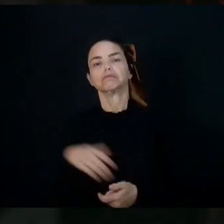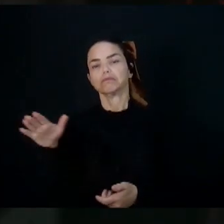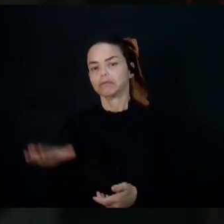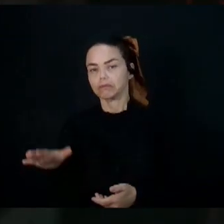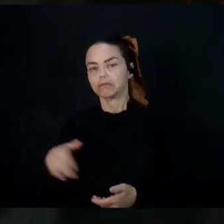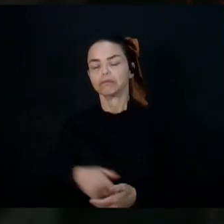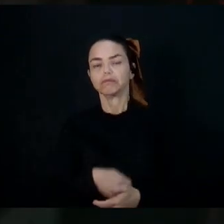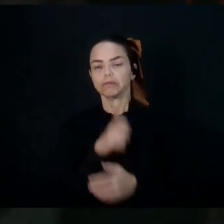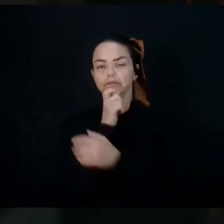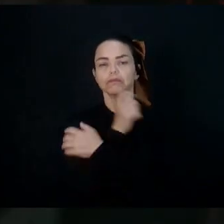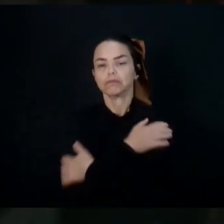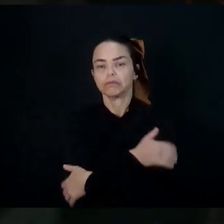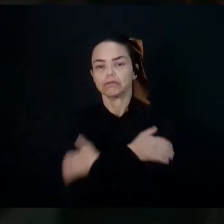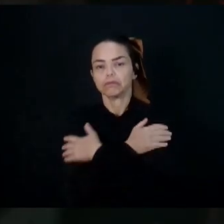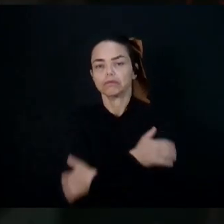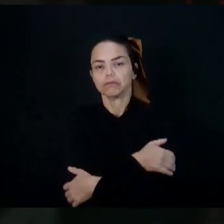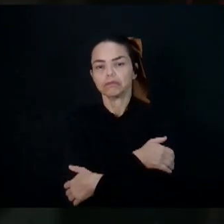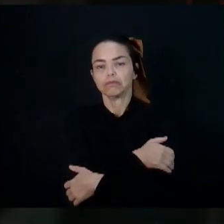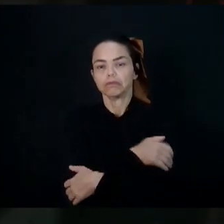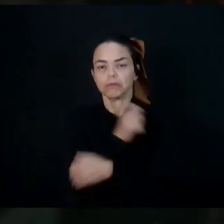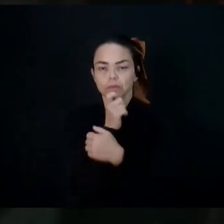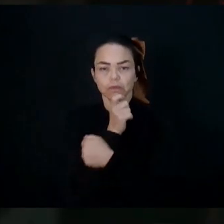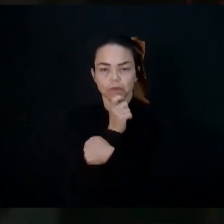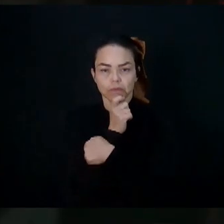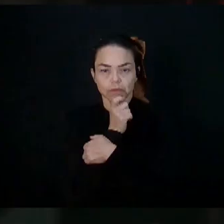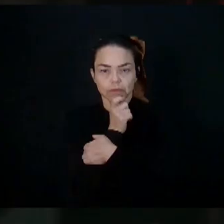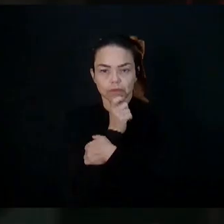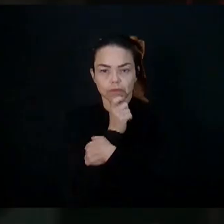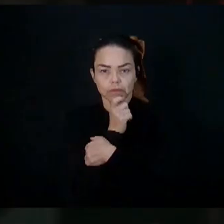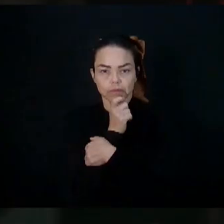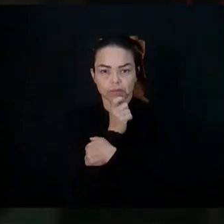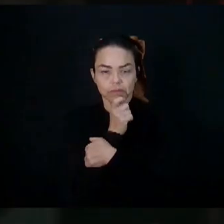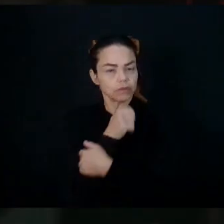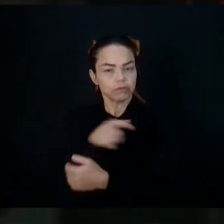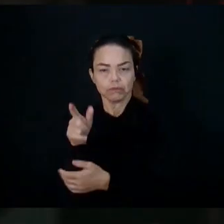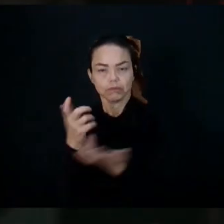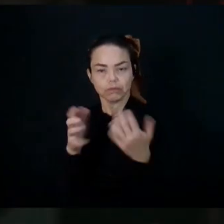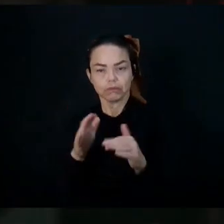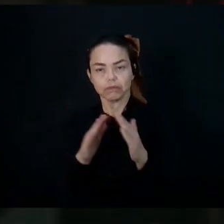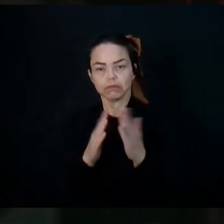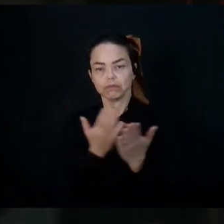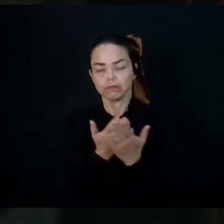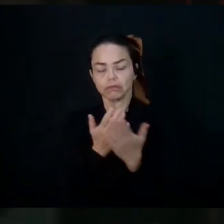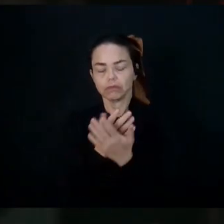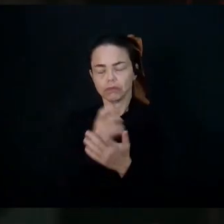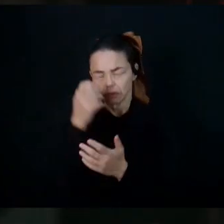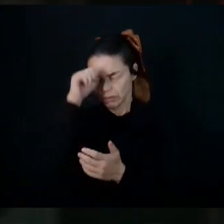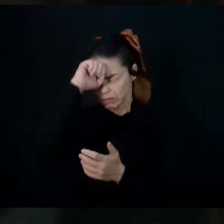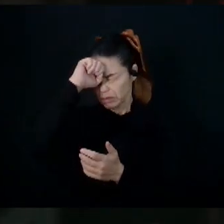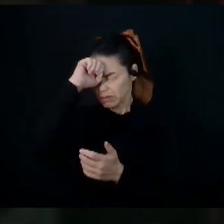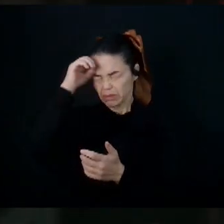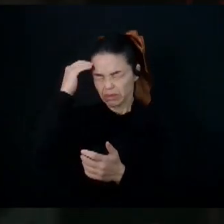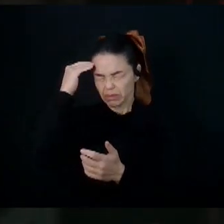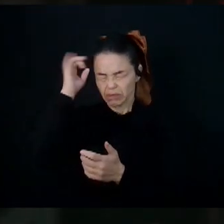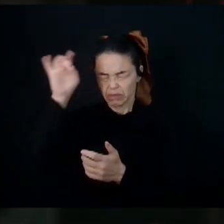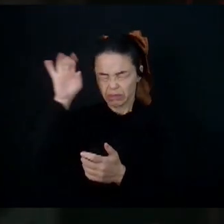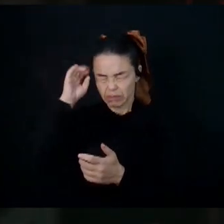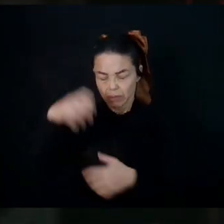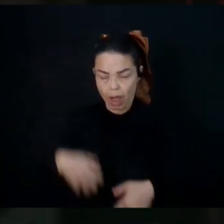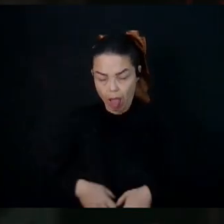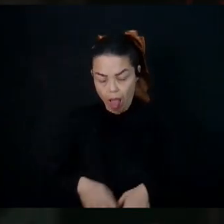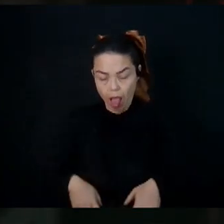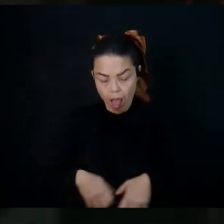inverno, né? Aí tá muito frio, a criança não quer ir para a escola, daí ela fica com dor de cabeça, daí ela fica com dor de barriga. Ela